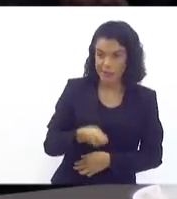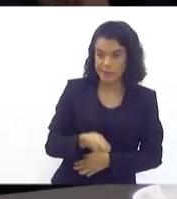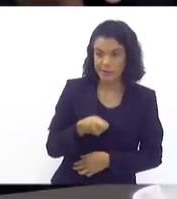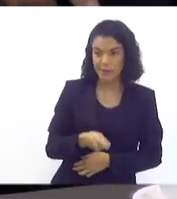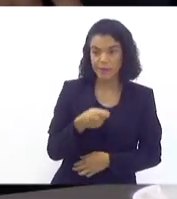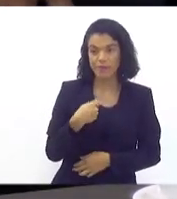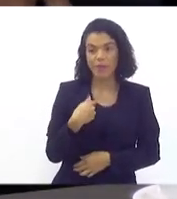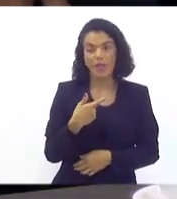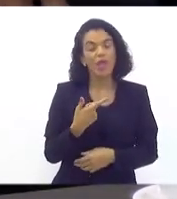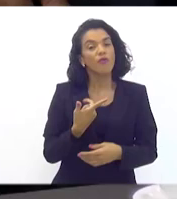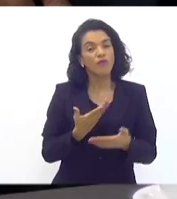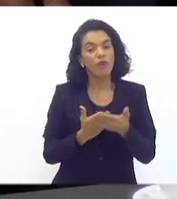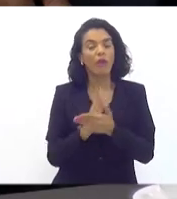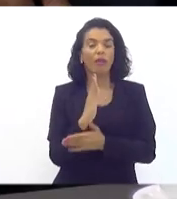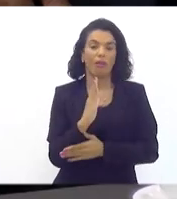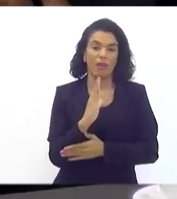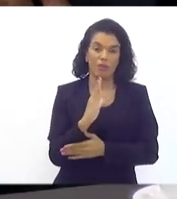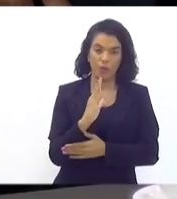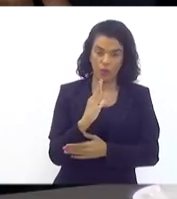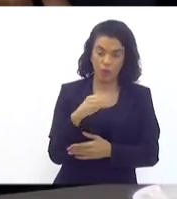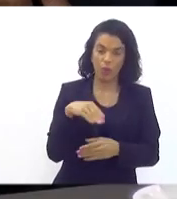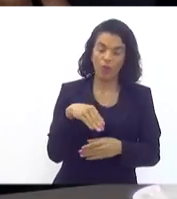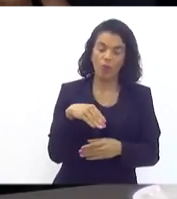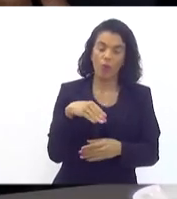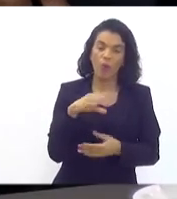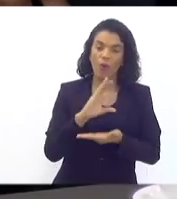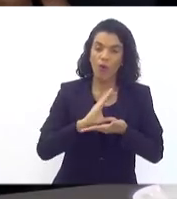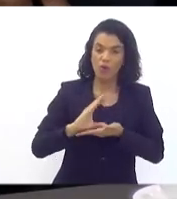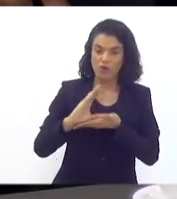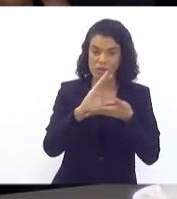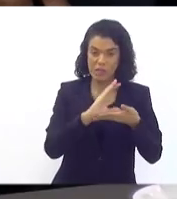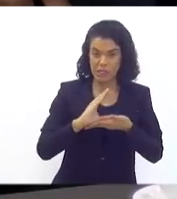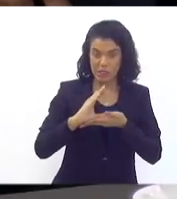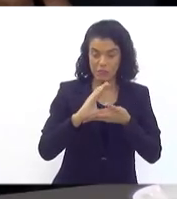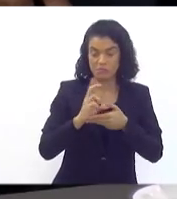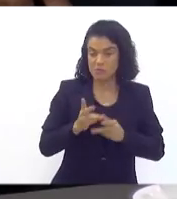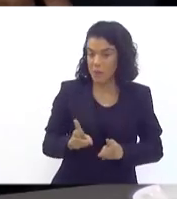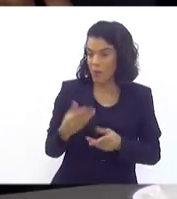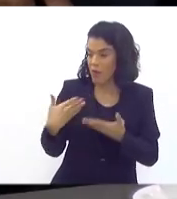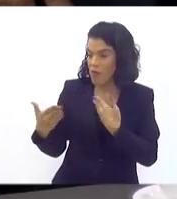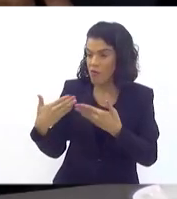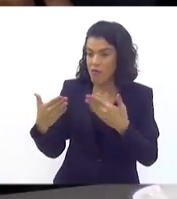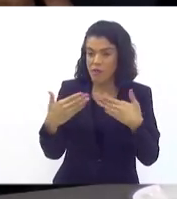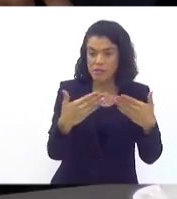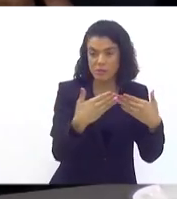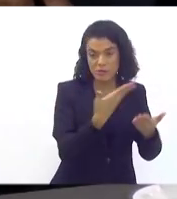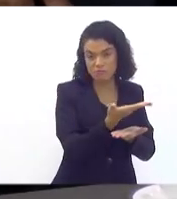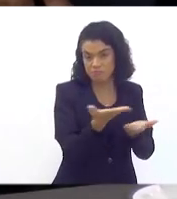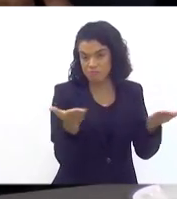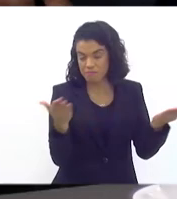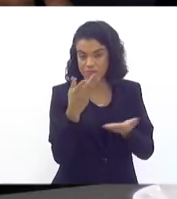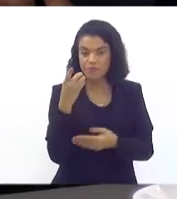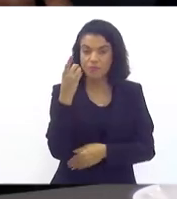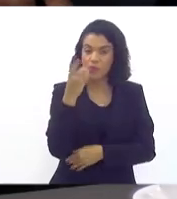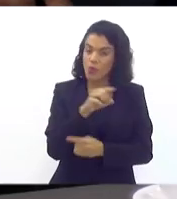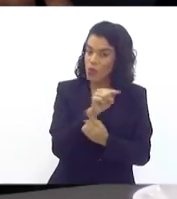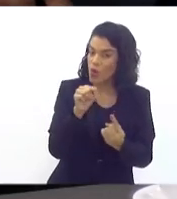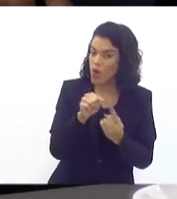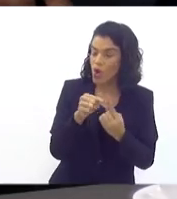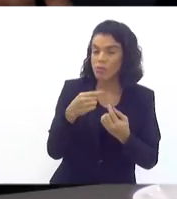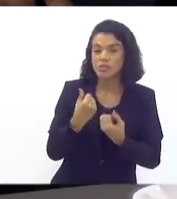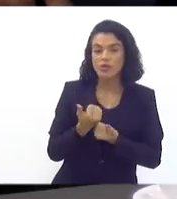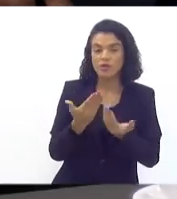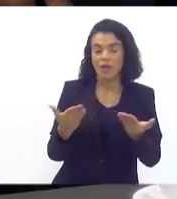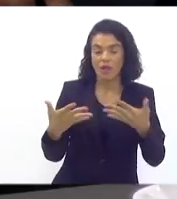de eleito Conselheiro eu estou ali tramitando sempre uma casa conversando com os deputados é justamente para isso para poder trazer essa